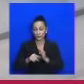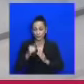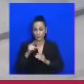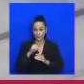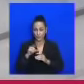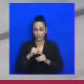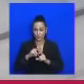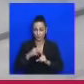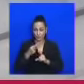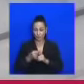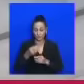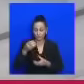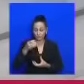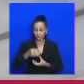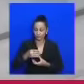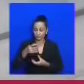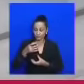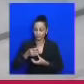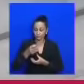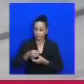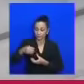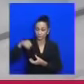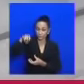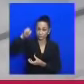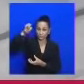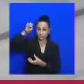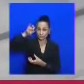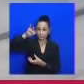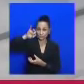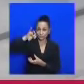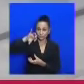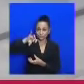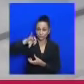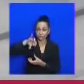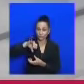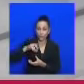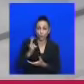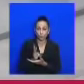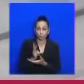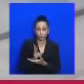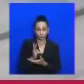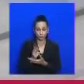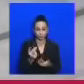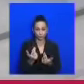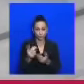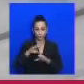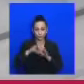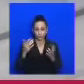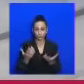Cena, colocando-as no suporte em cima do mesmo globo.